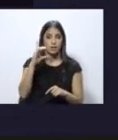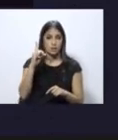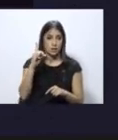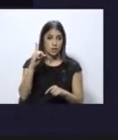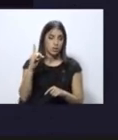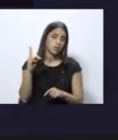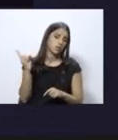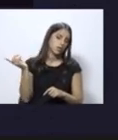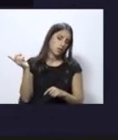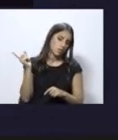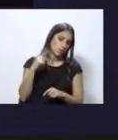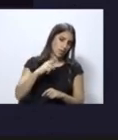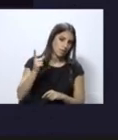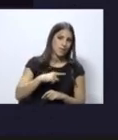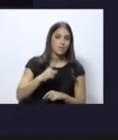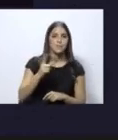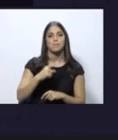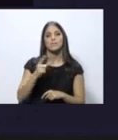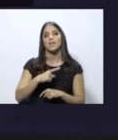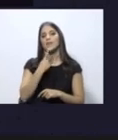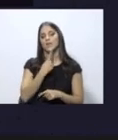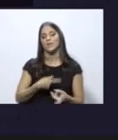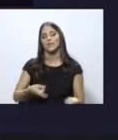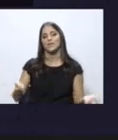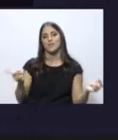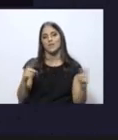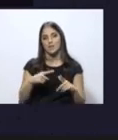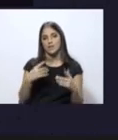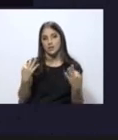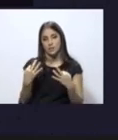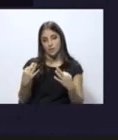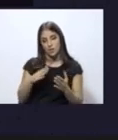manter este domínio na prova